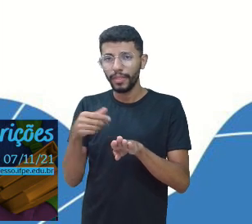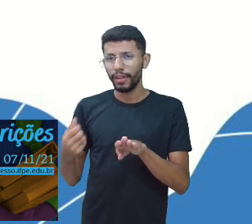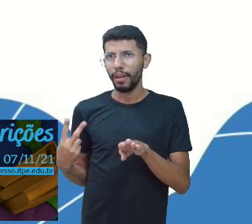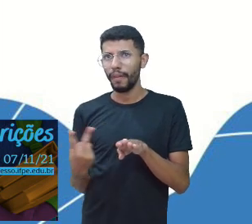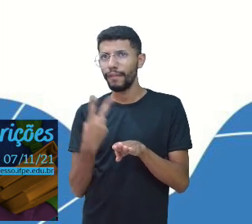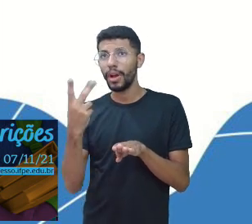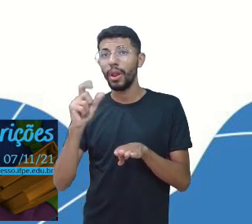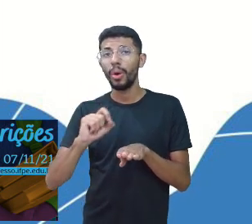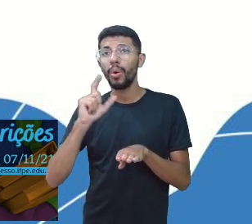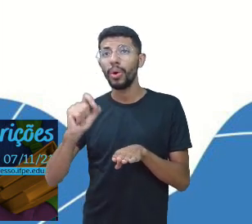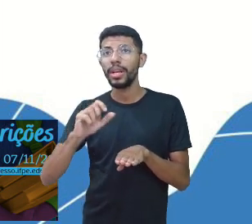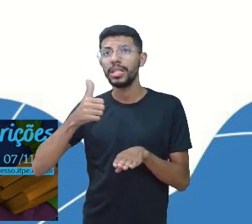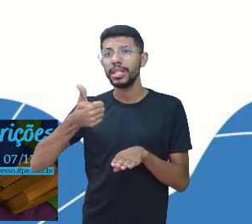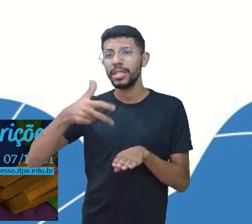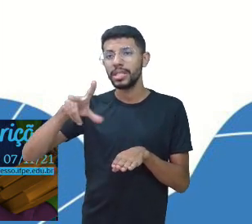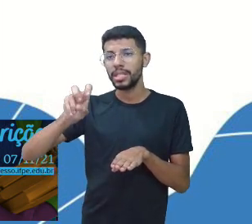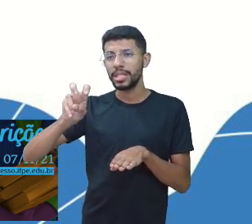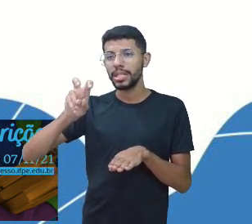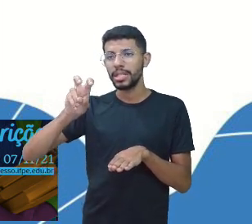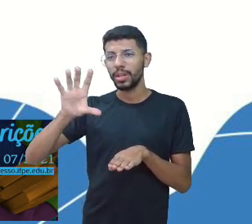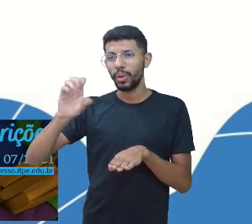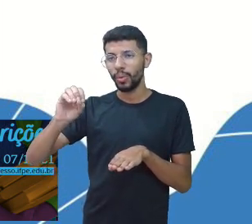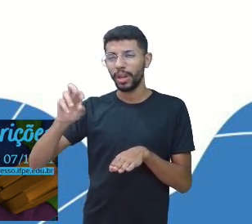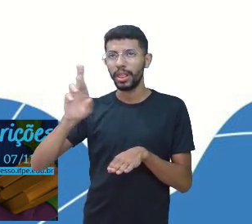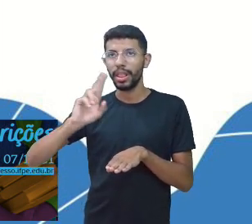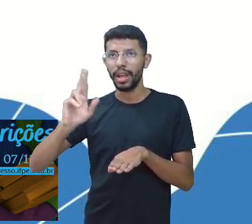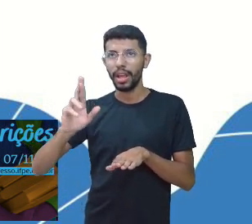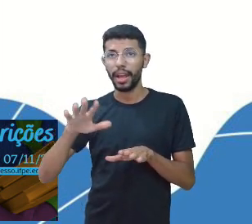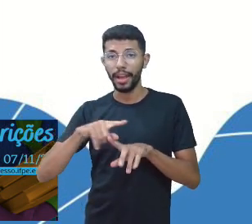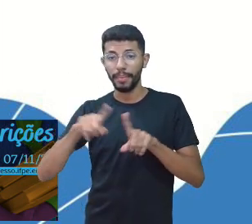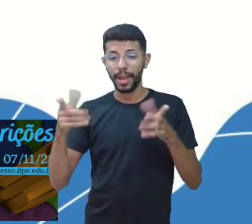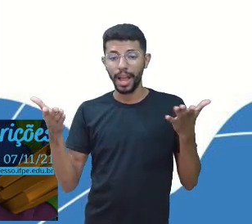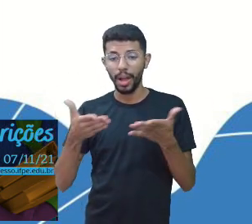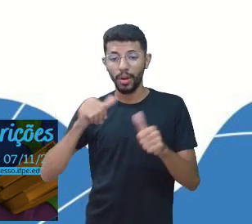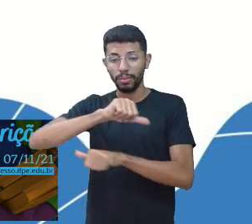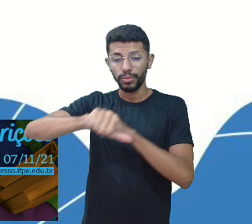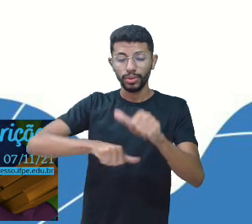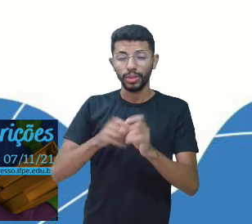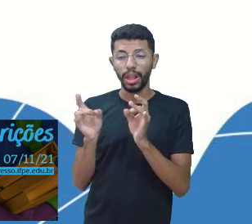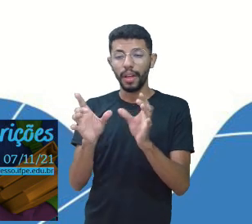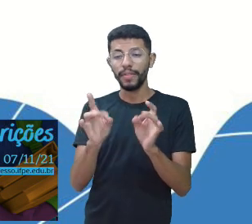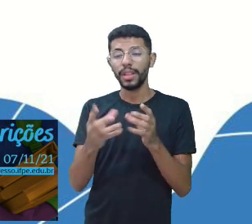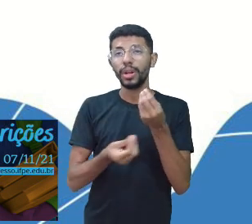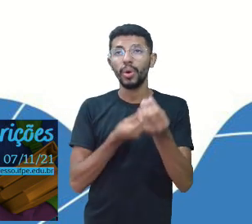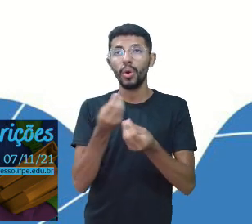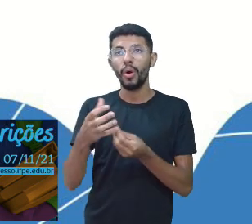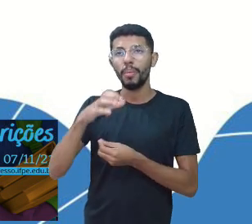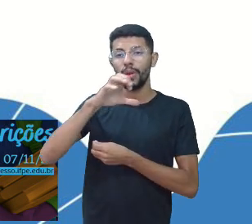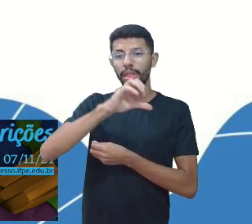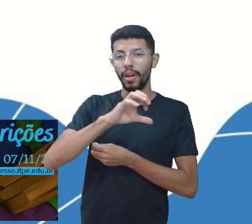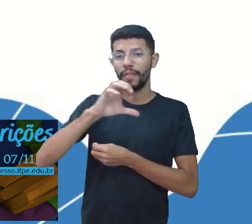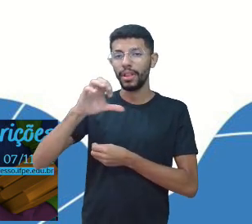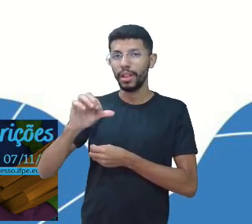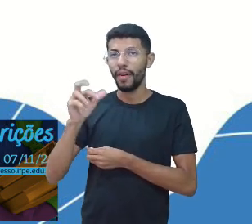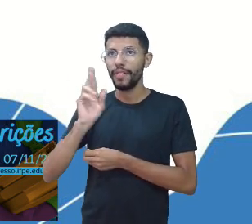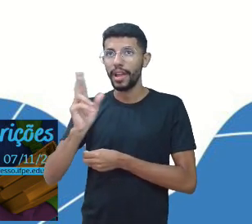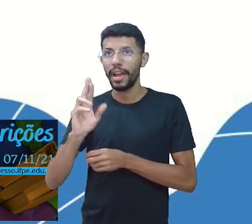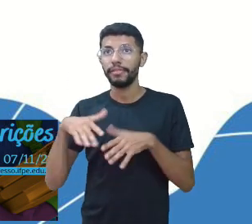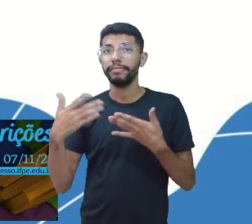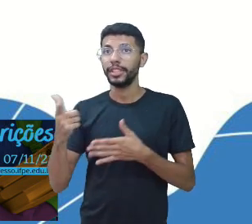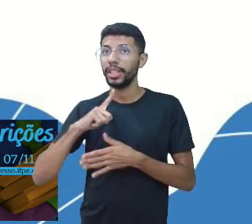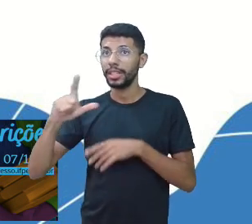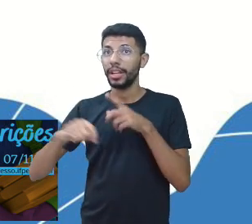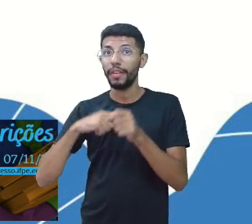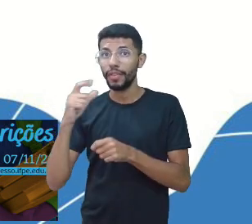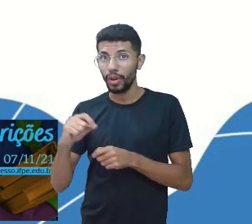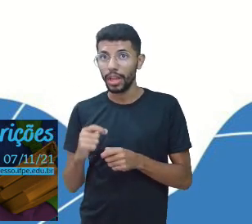R$ 150 e agora está sendo vendido por R$ 99. Então, houve aí um desconto no valor